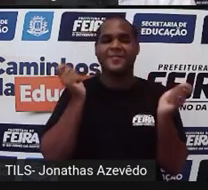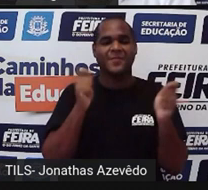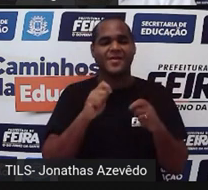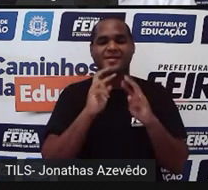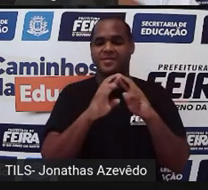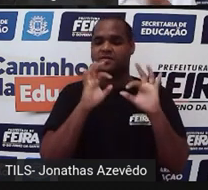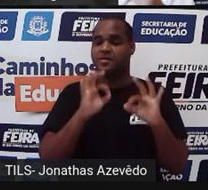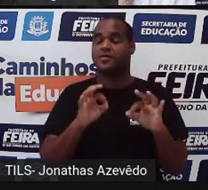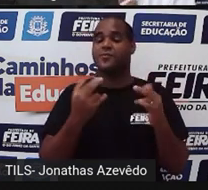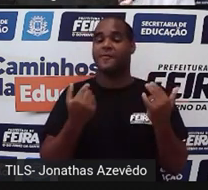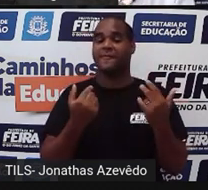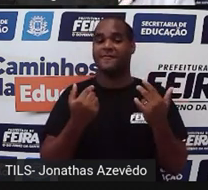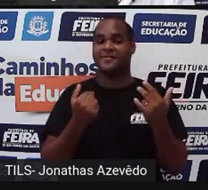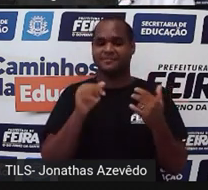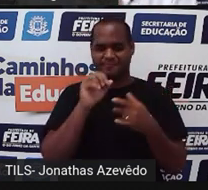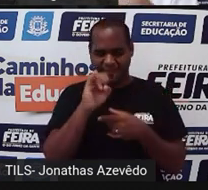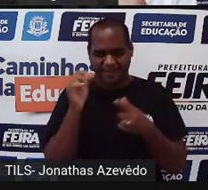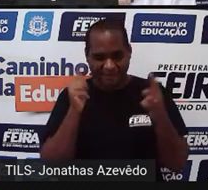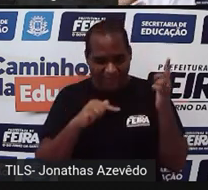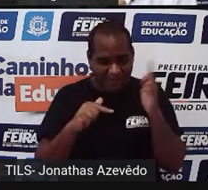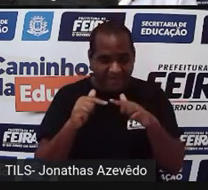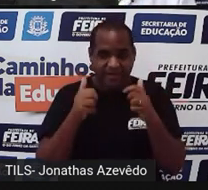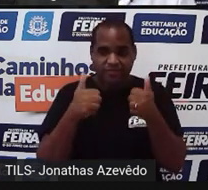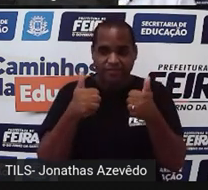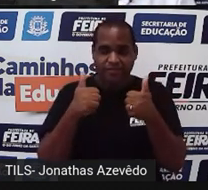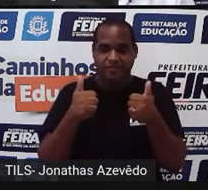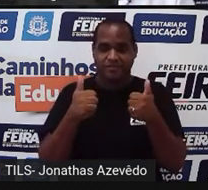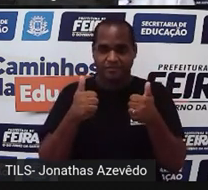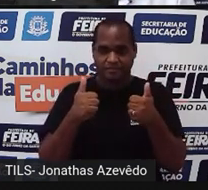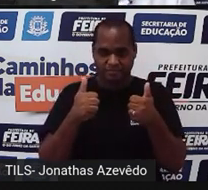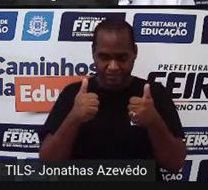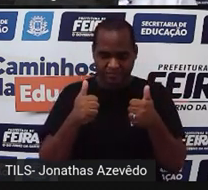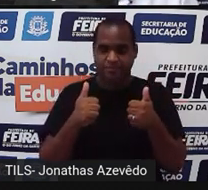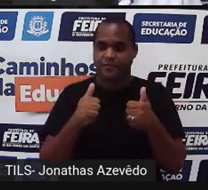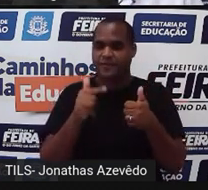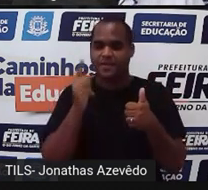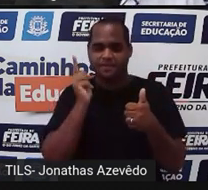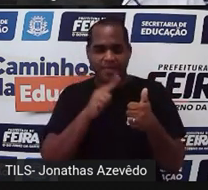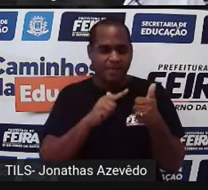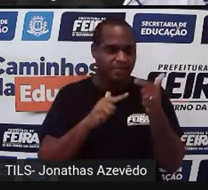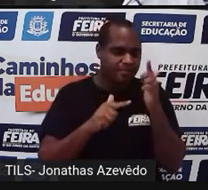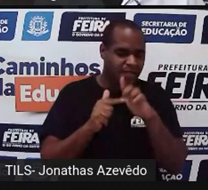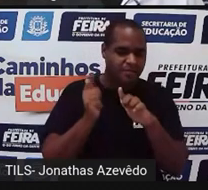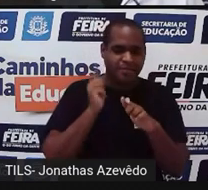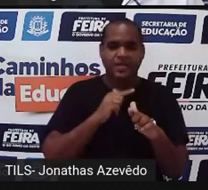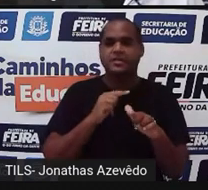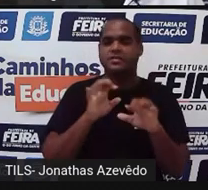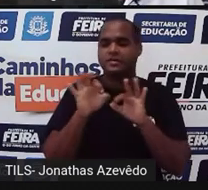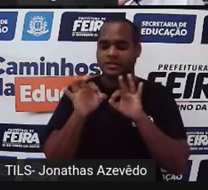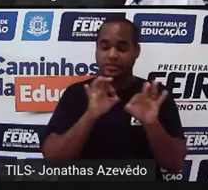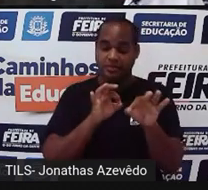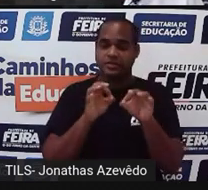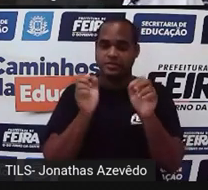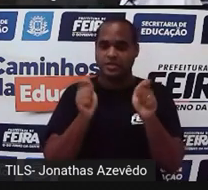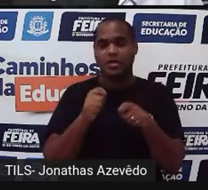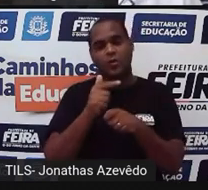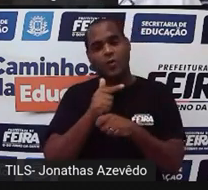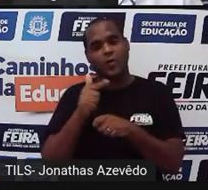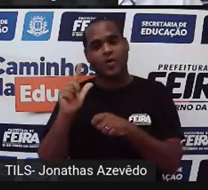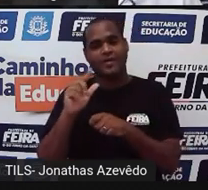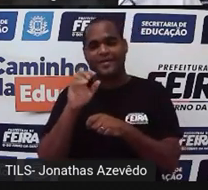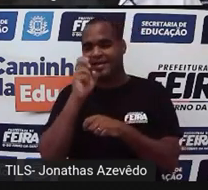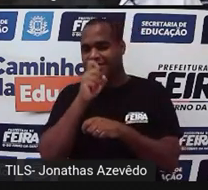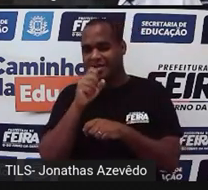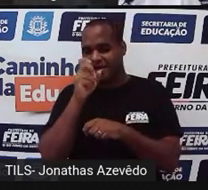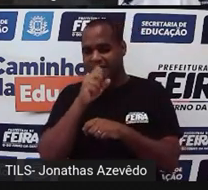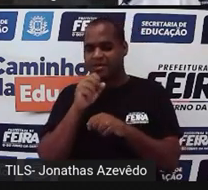resultado. Se isso acontecer, então de fato você resolveu o problema. E essa outra forma de resolver que eu coloquei em laranja,